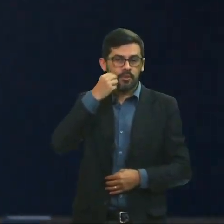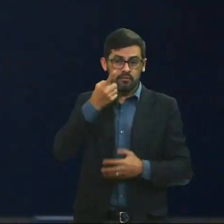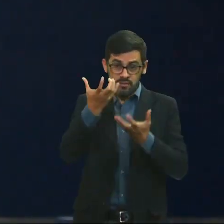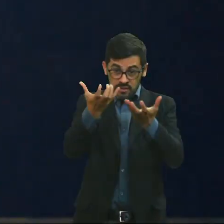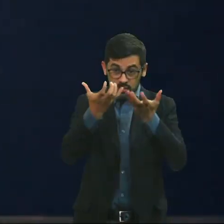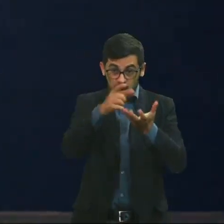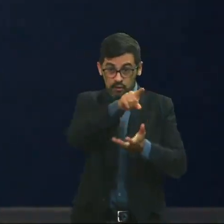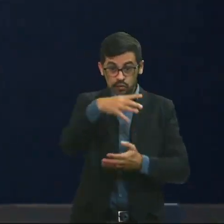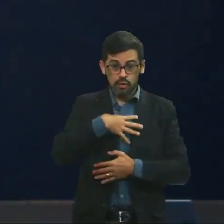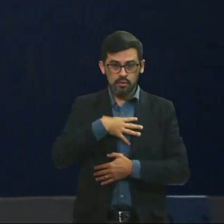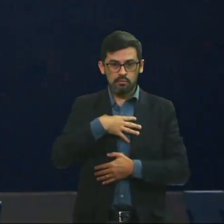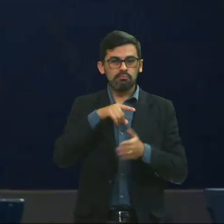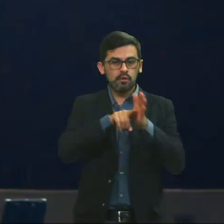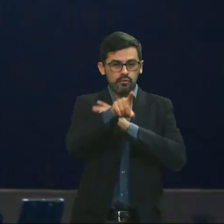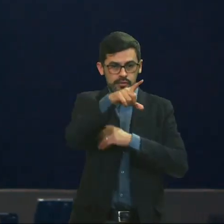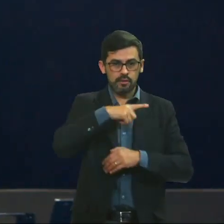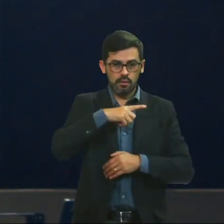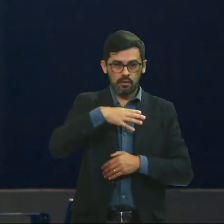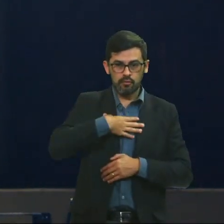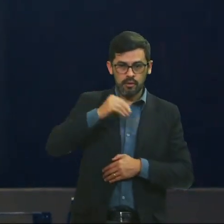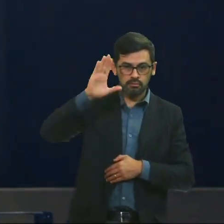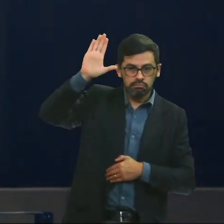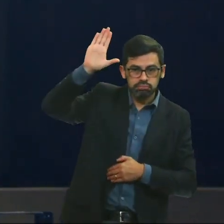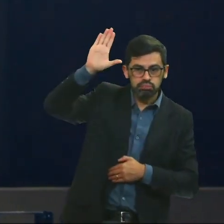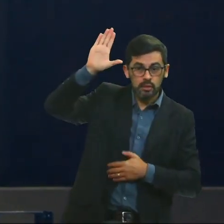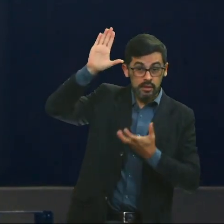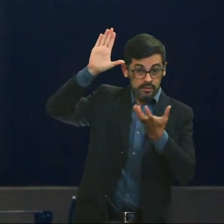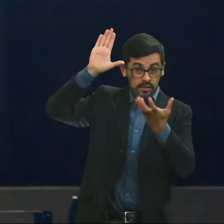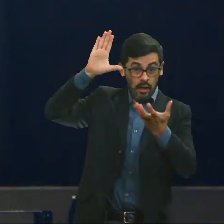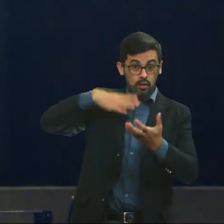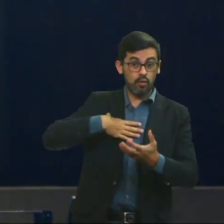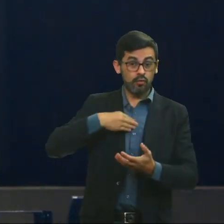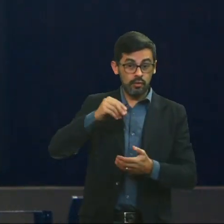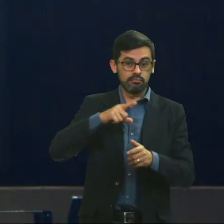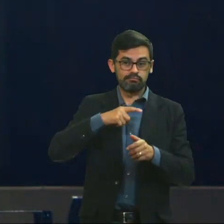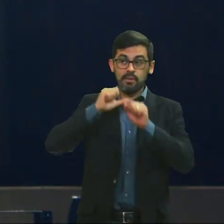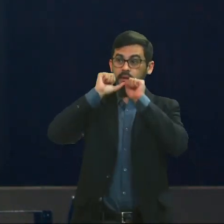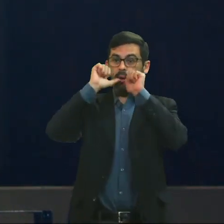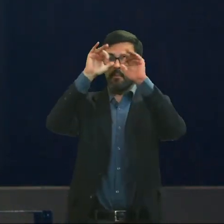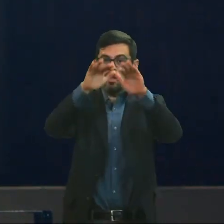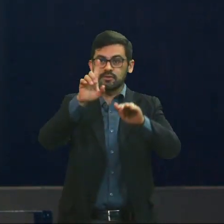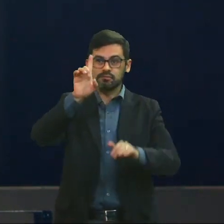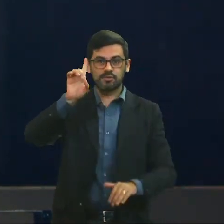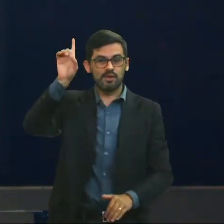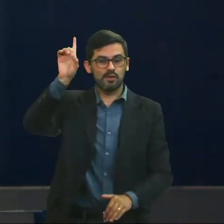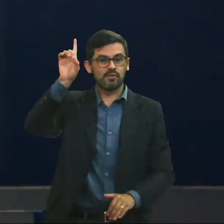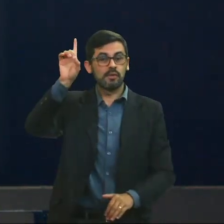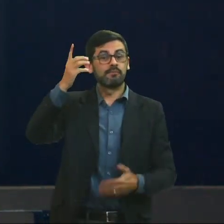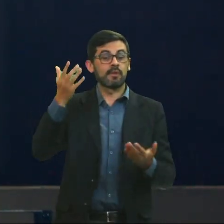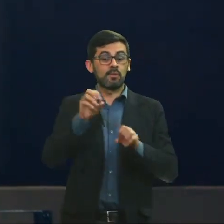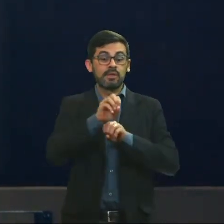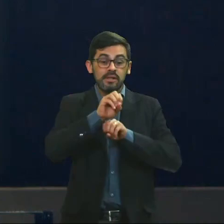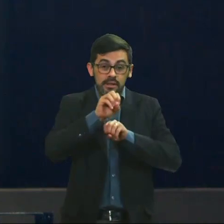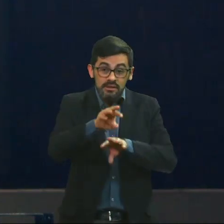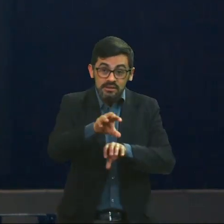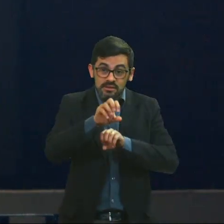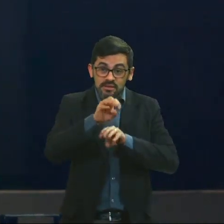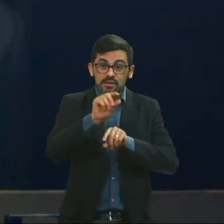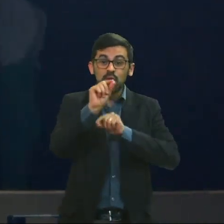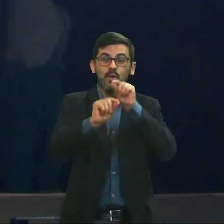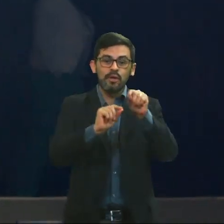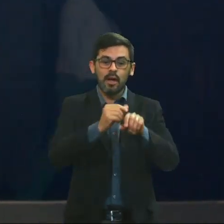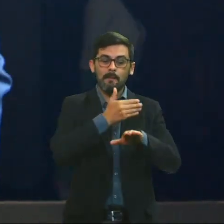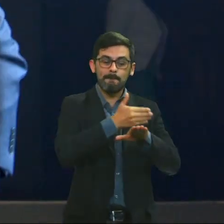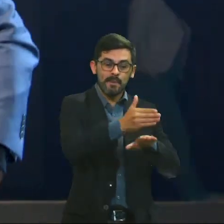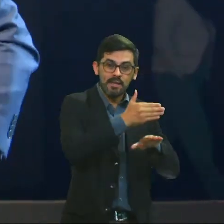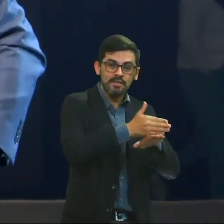os seus filhos, quantos têm filhos aqui? Levante as mãos. Você quer que o seu filho seja abençoado? Ensina ele a aplicar a